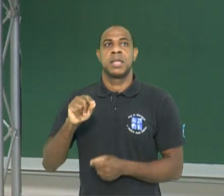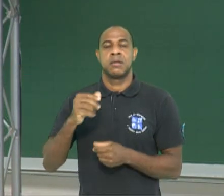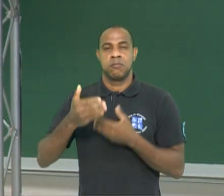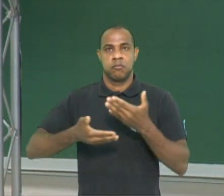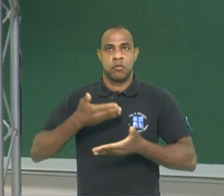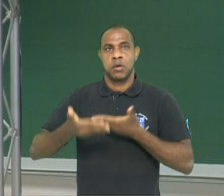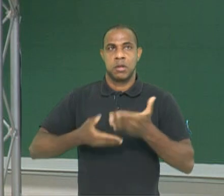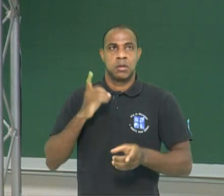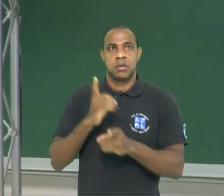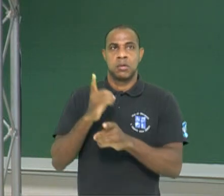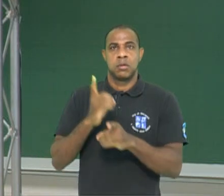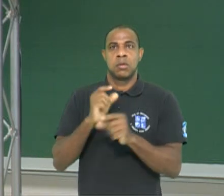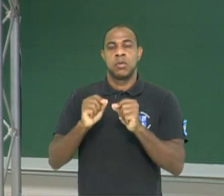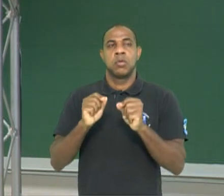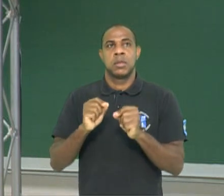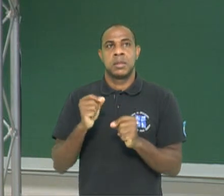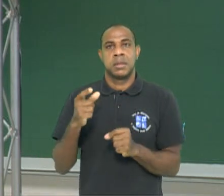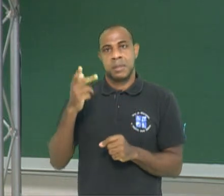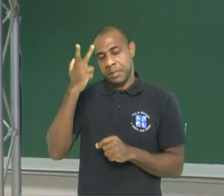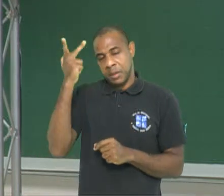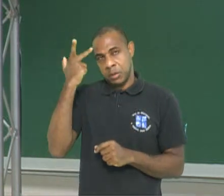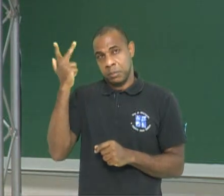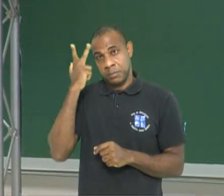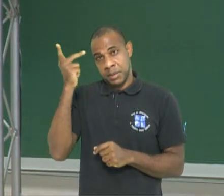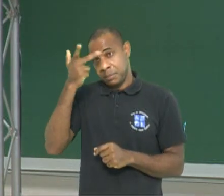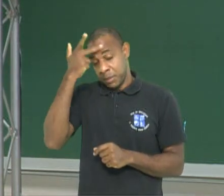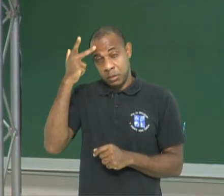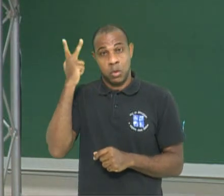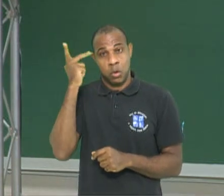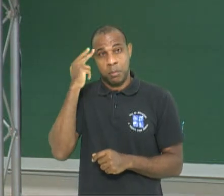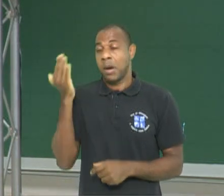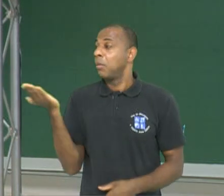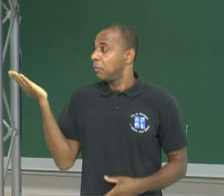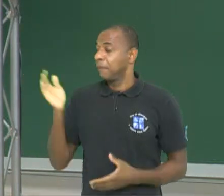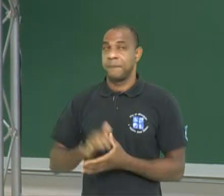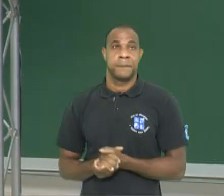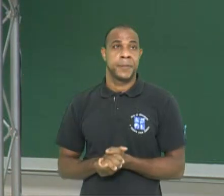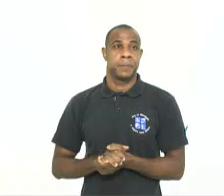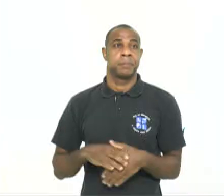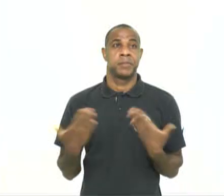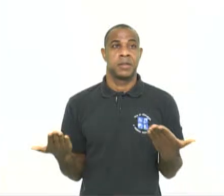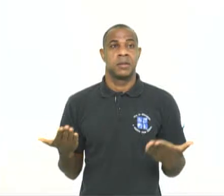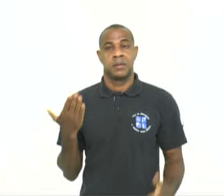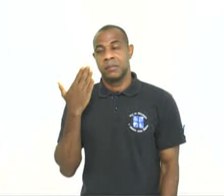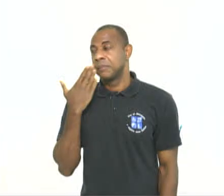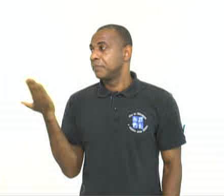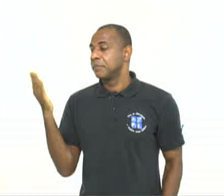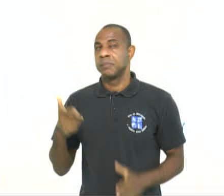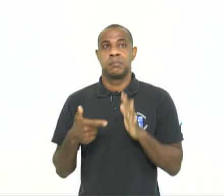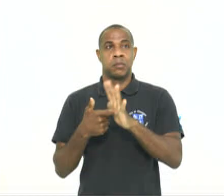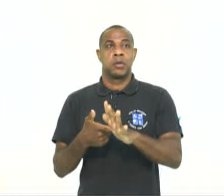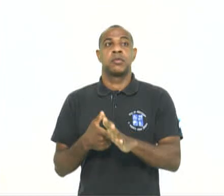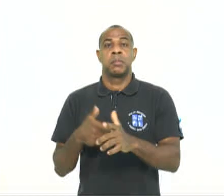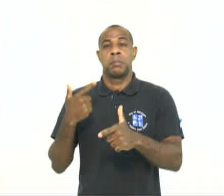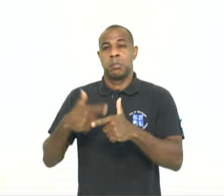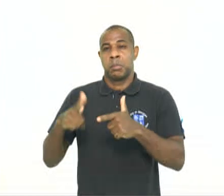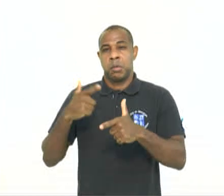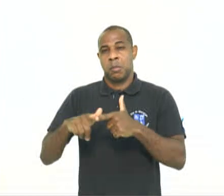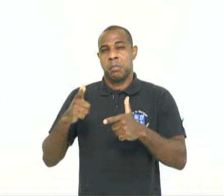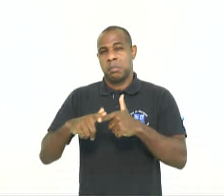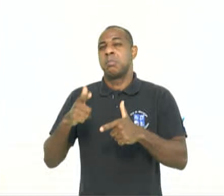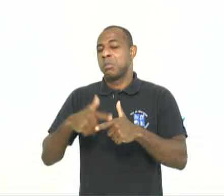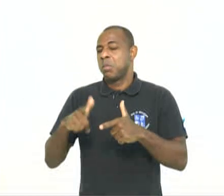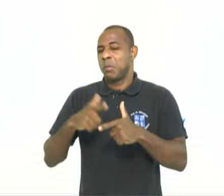processo encontrada no plasma de pessoas normais. Muito bem. As pessoas hemofílicas têm uma tendência a apresentar hemorragias graves depois de